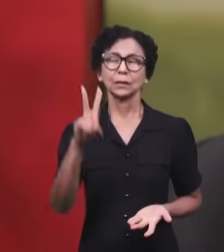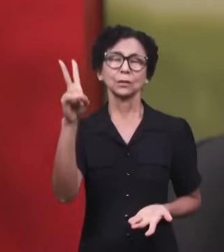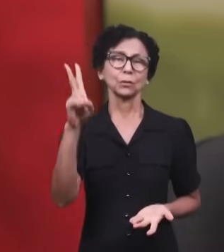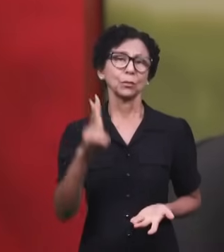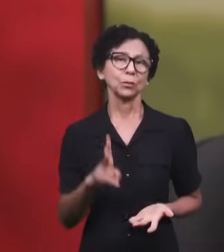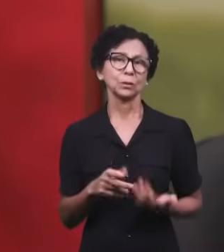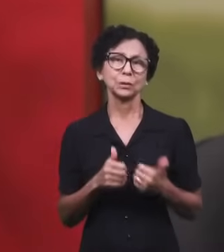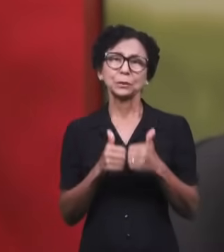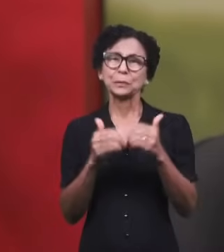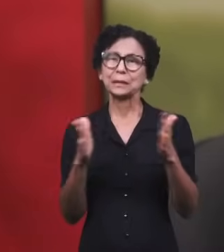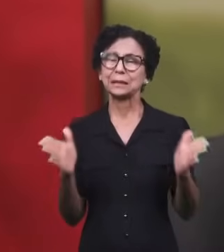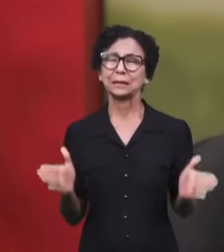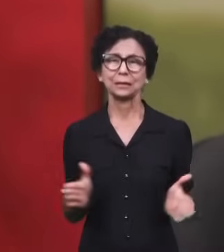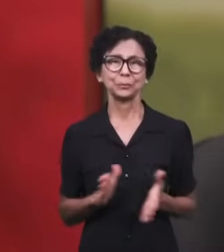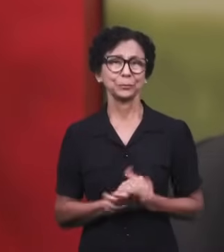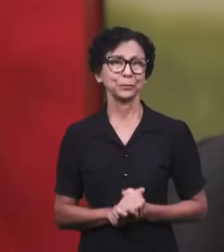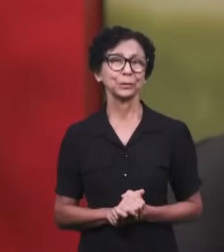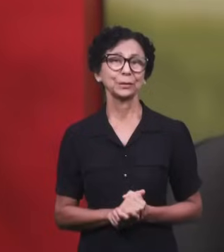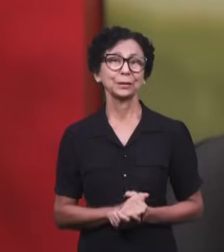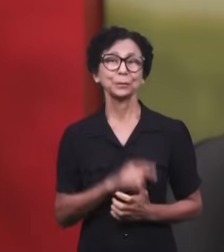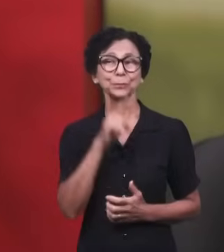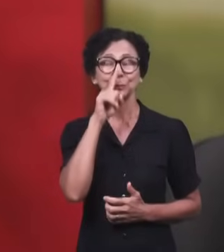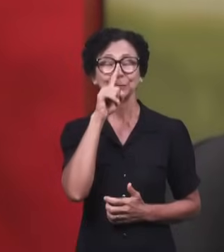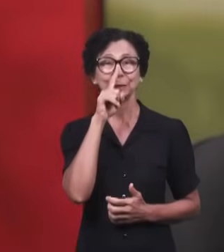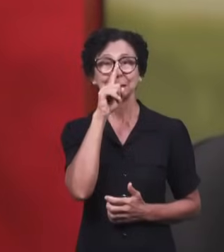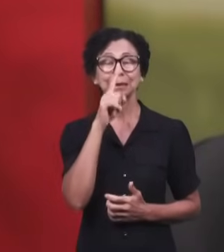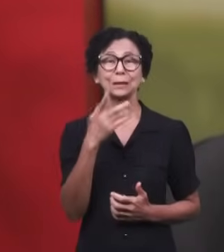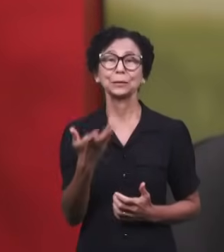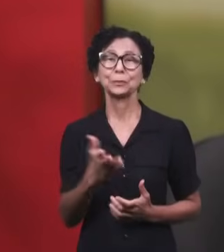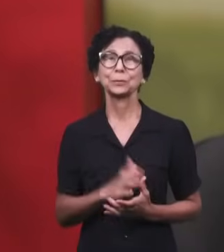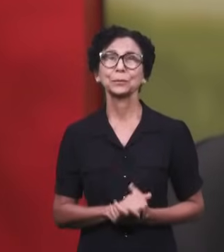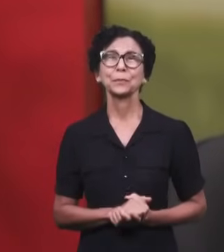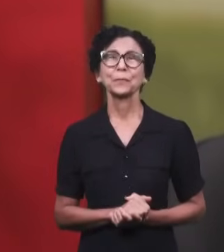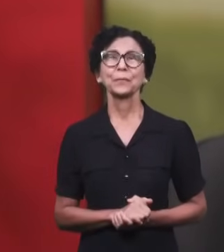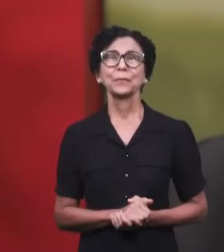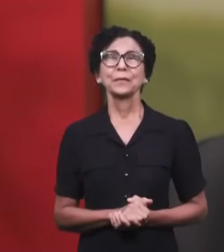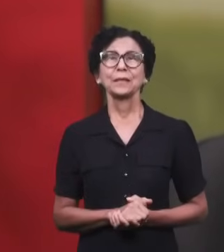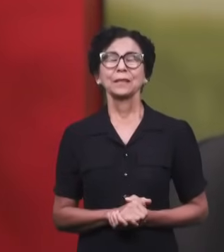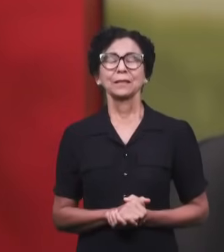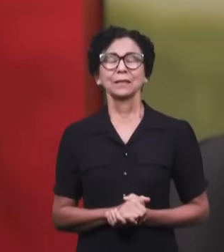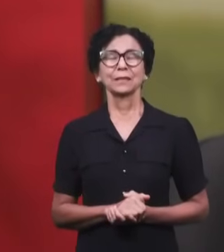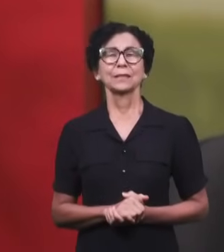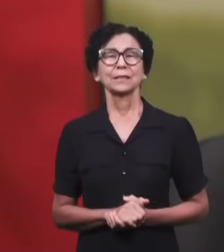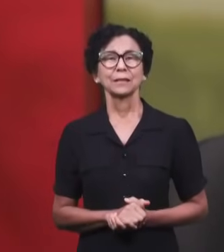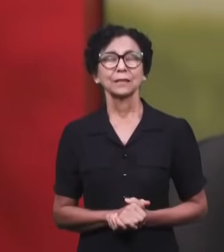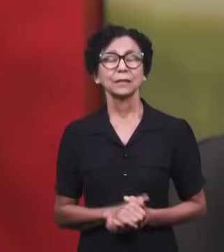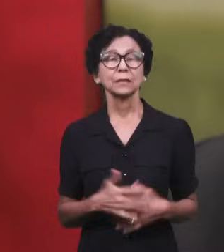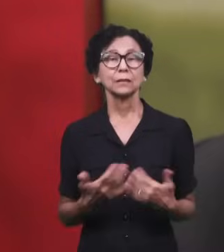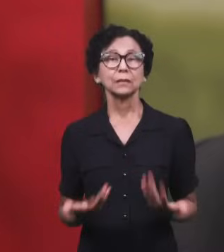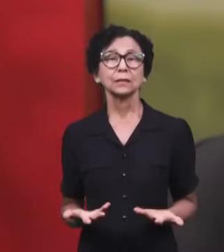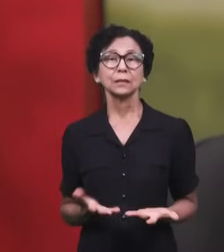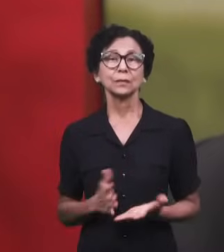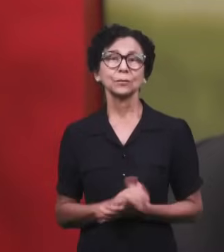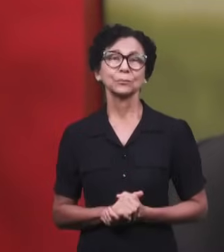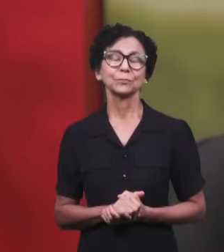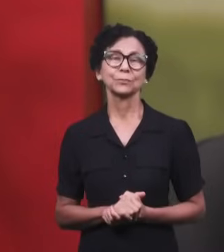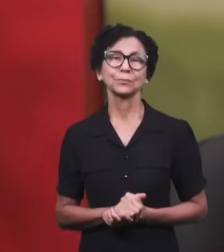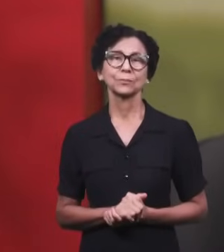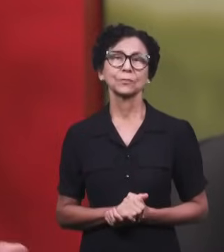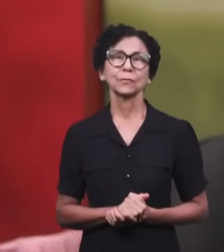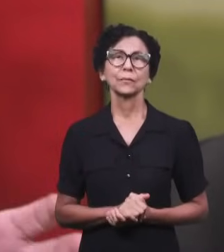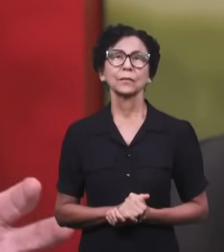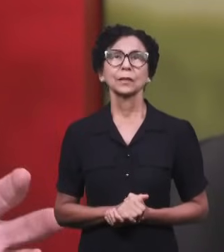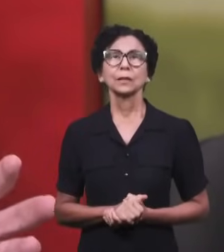E qual é o perigo que está aqui? Tem uma coisa talvez sutil, mas é um erro assim, terrível. É a justificativa. Você